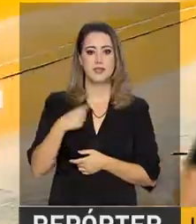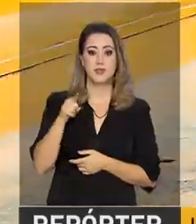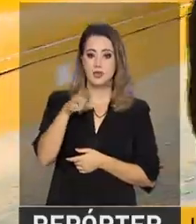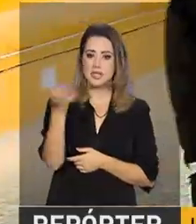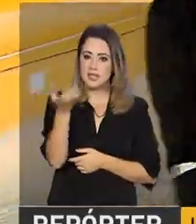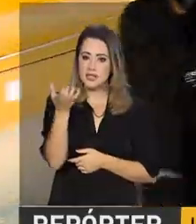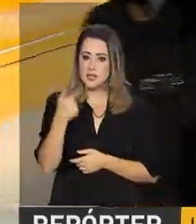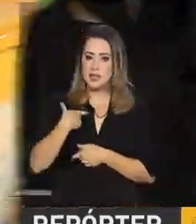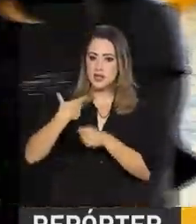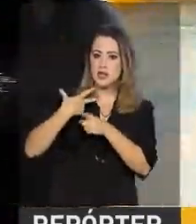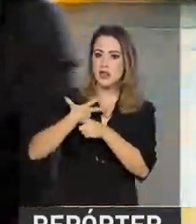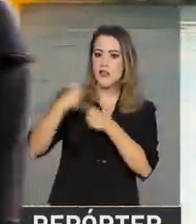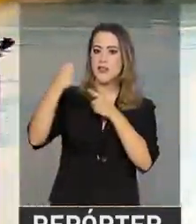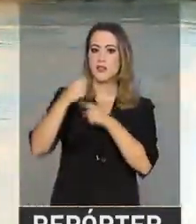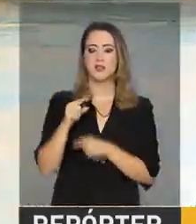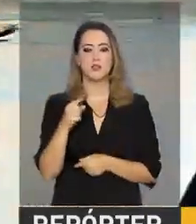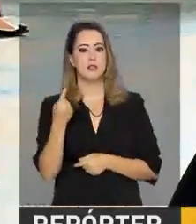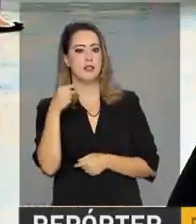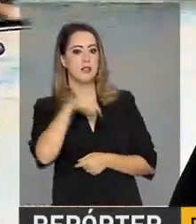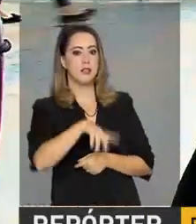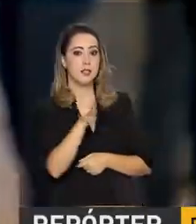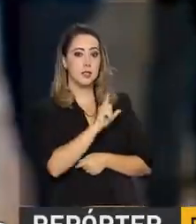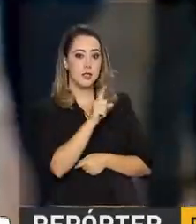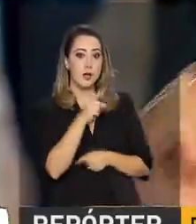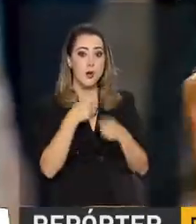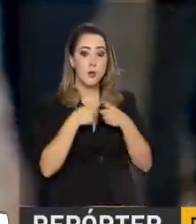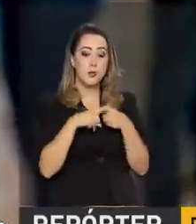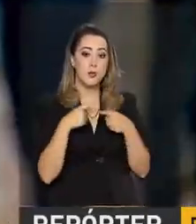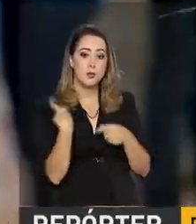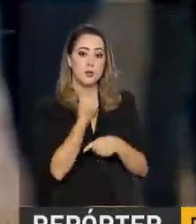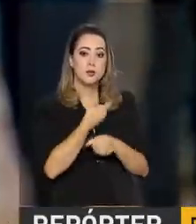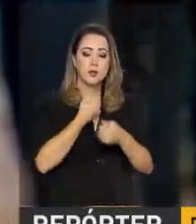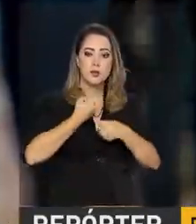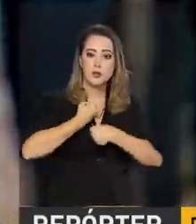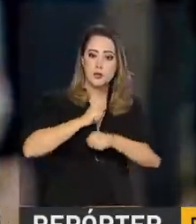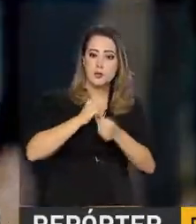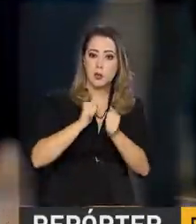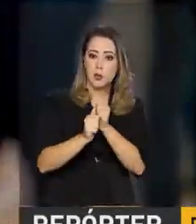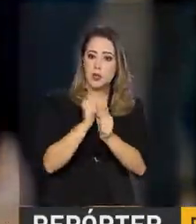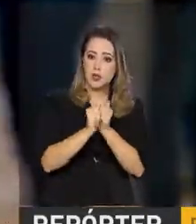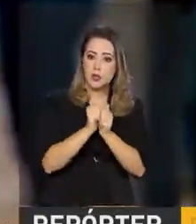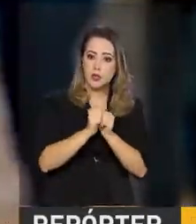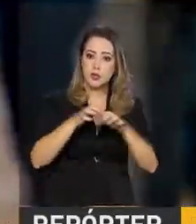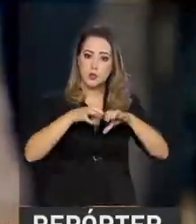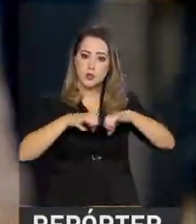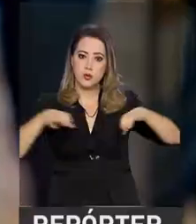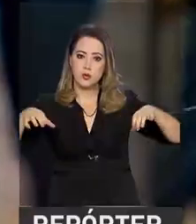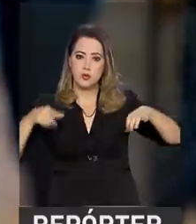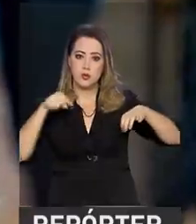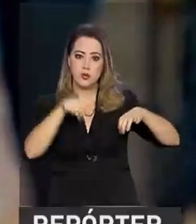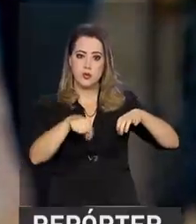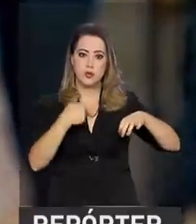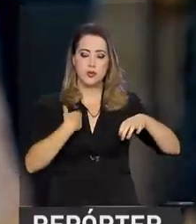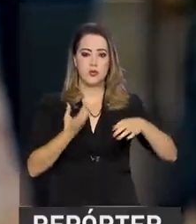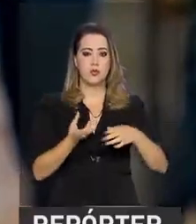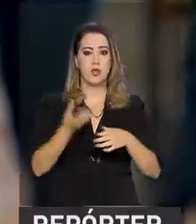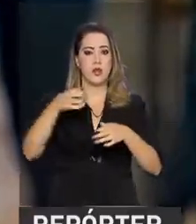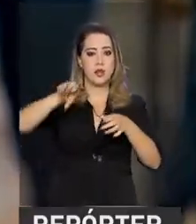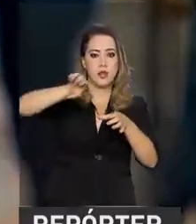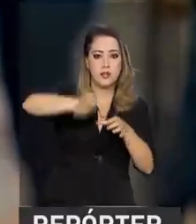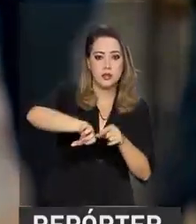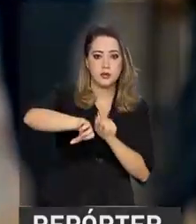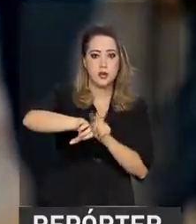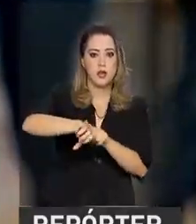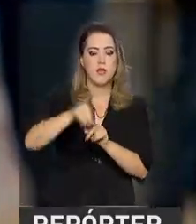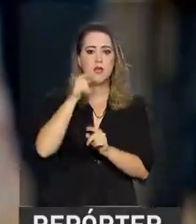ganhar. Aqui não, porque a gente limpa as calhas, põe a garrafa com a boca para